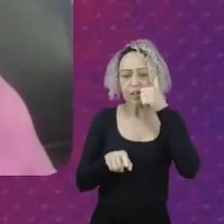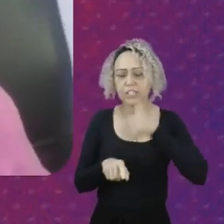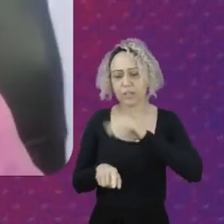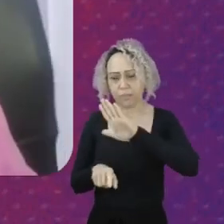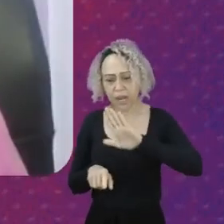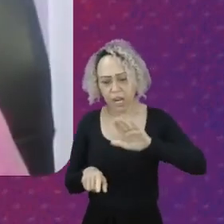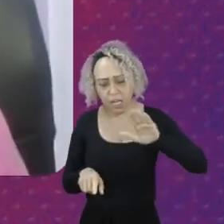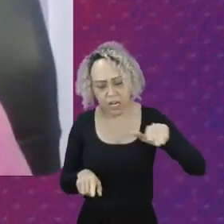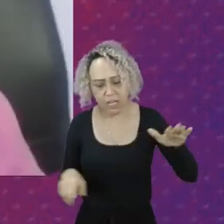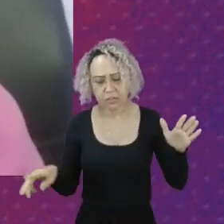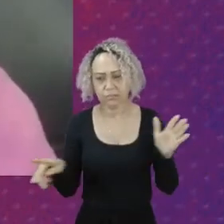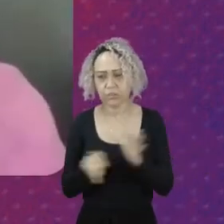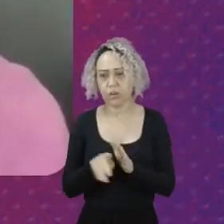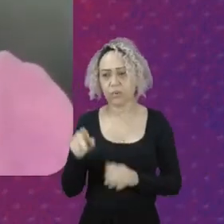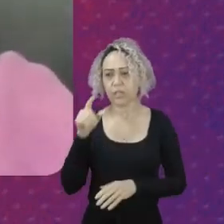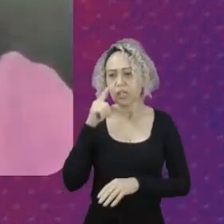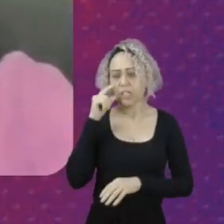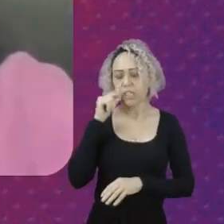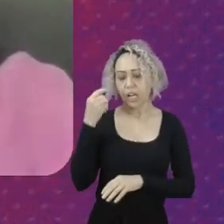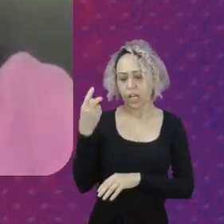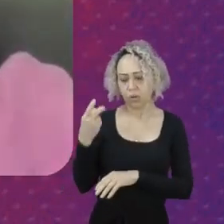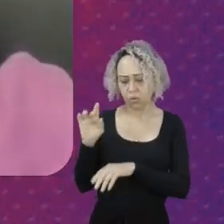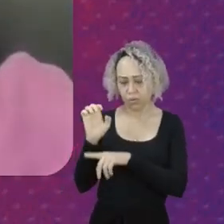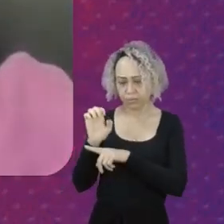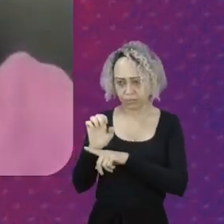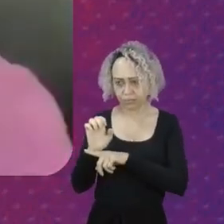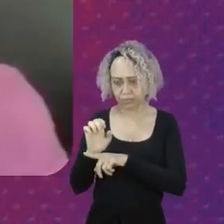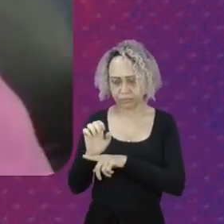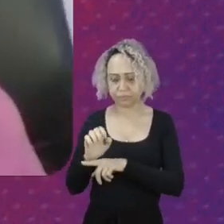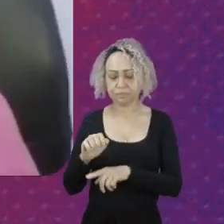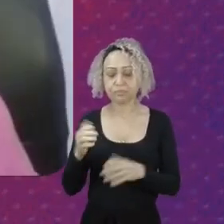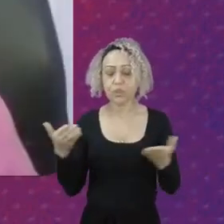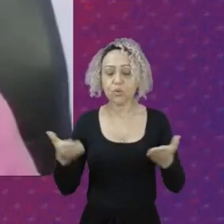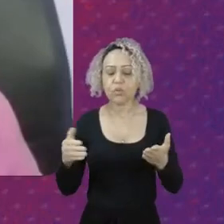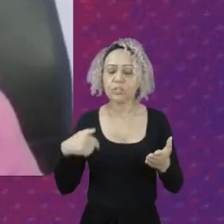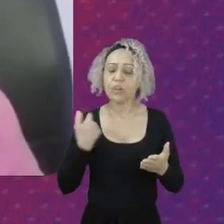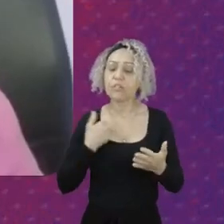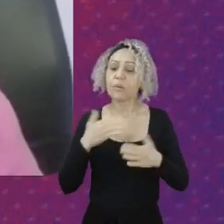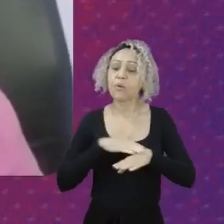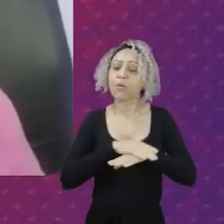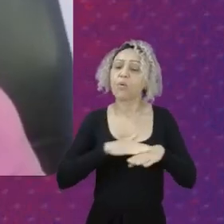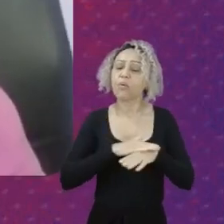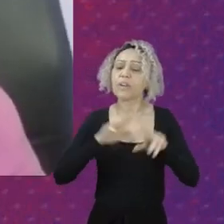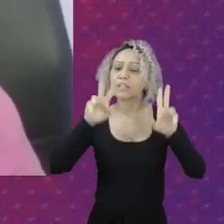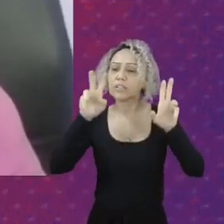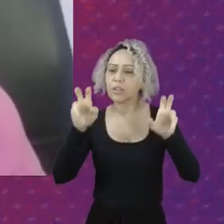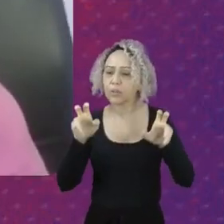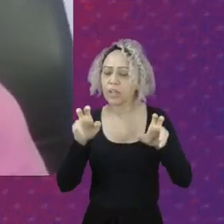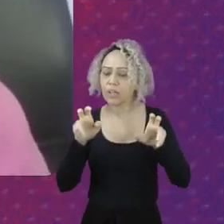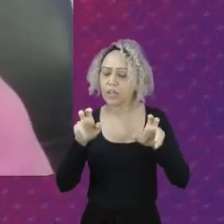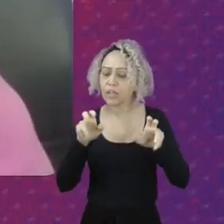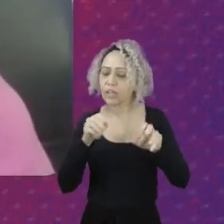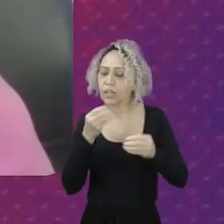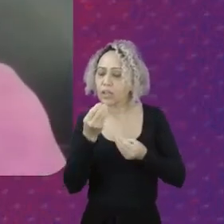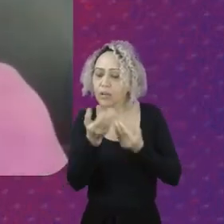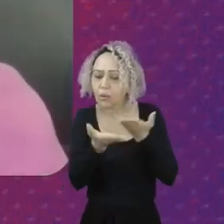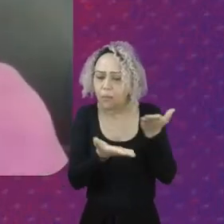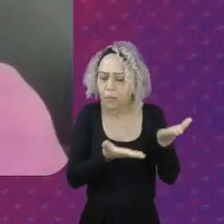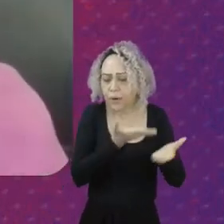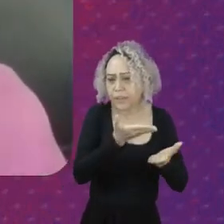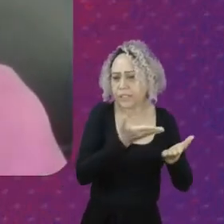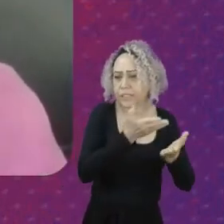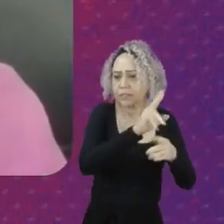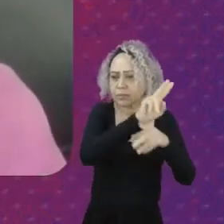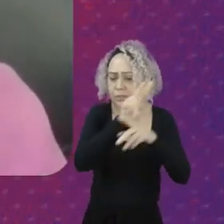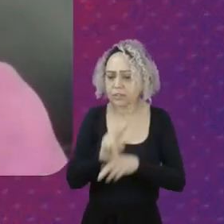a oportunidade de dialogar sobre esses serviços de proteção à mulher, sobretudo das mulheres que estão localizadas